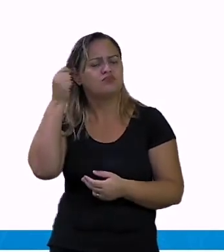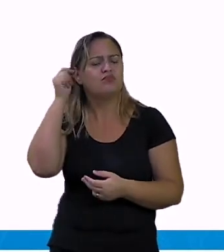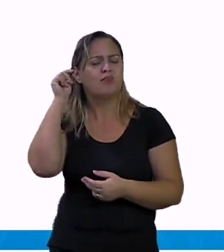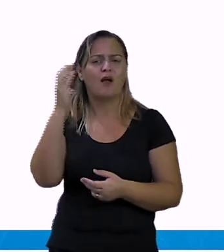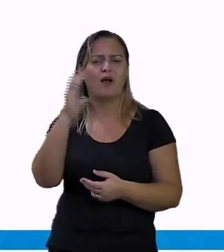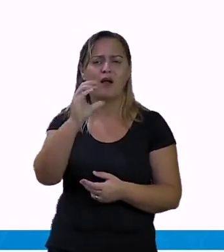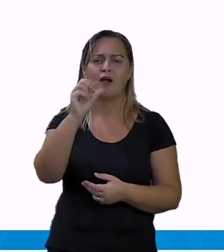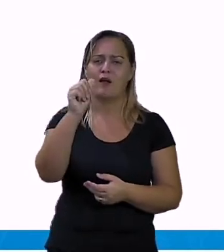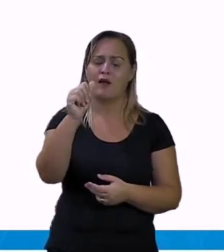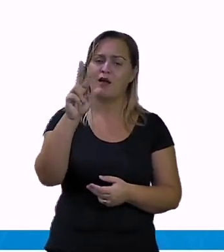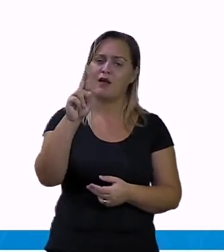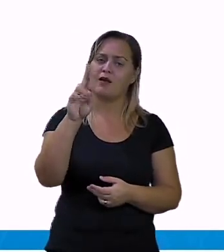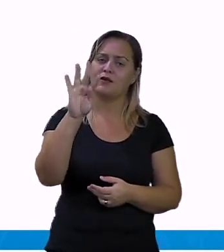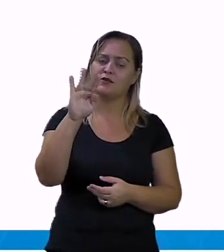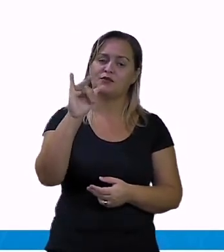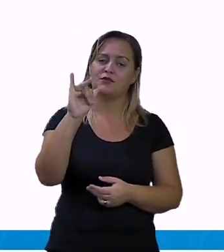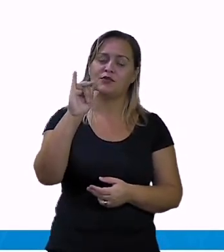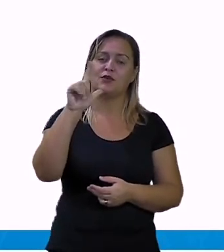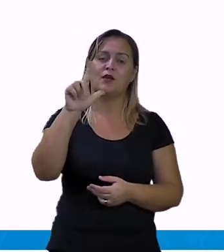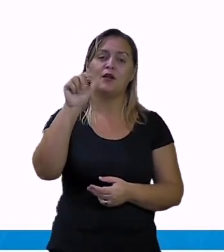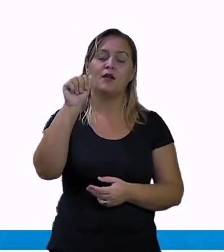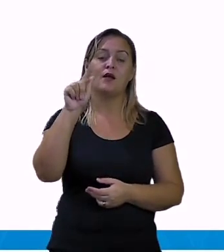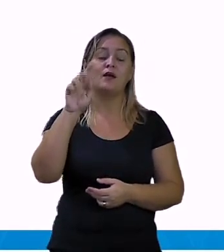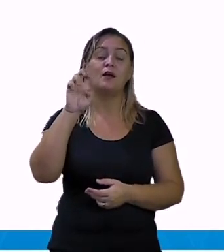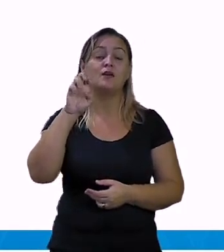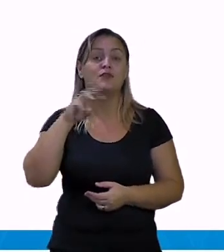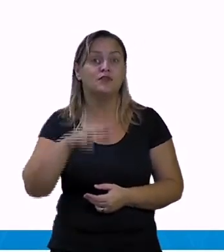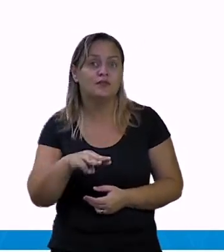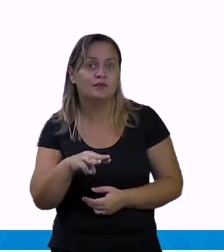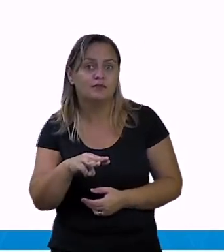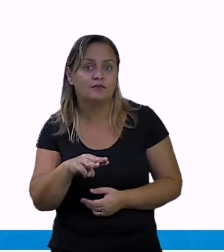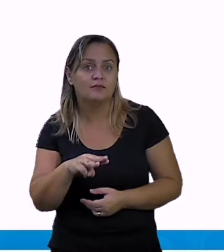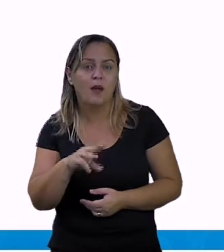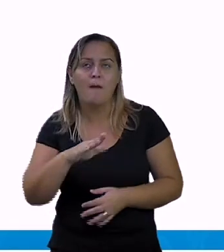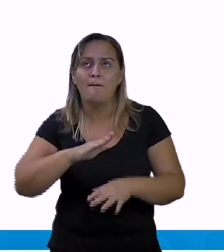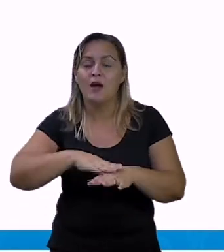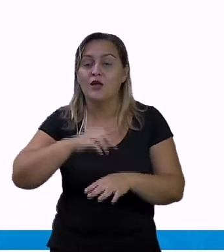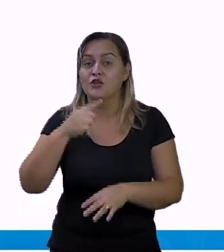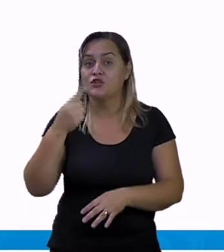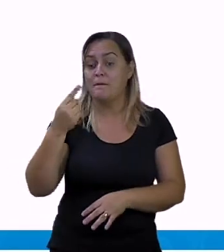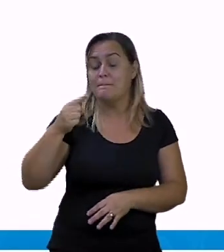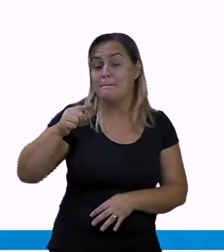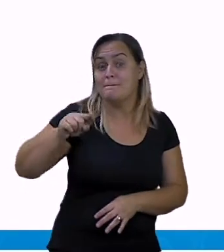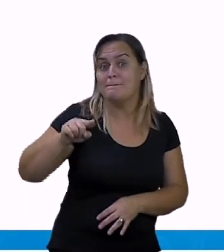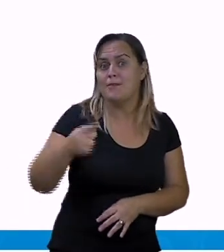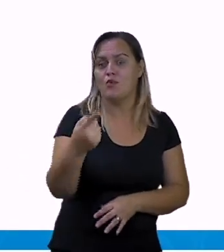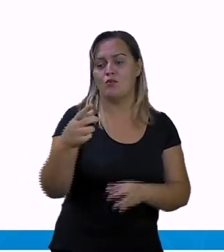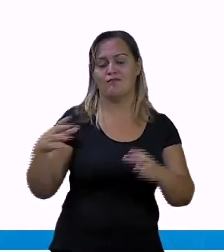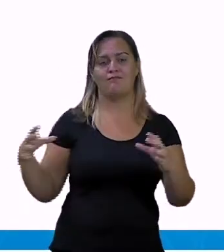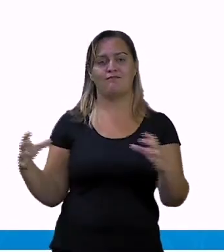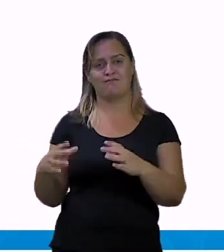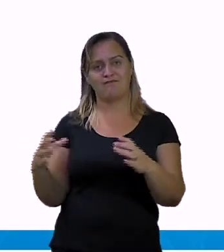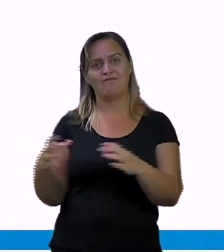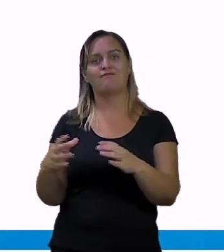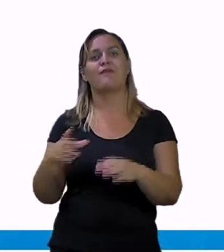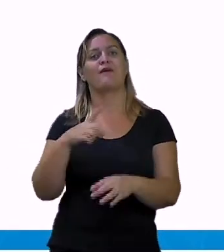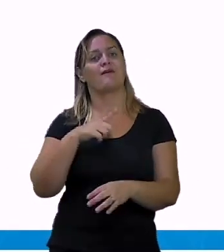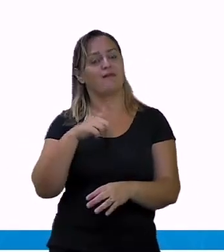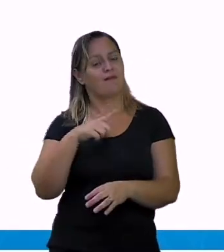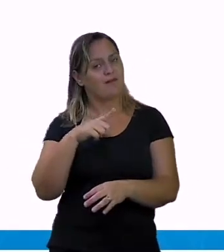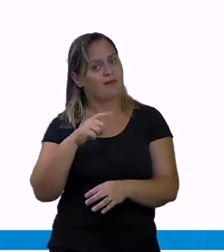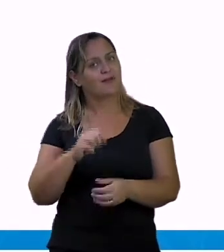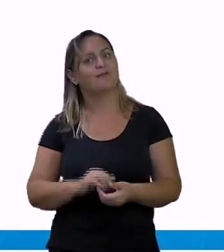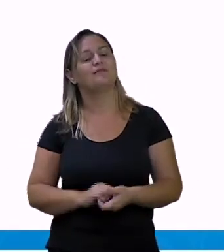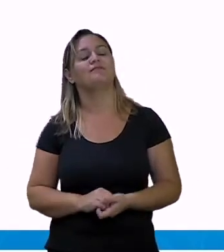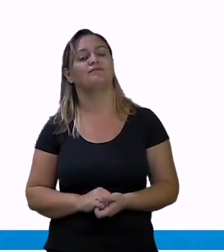1000 espécies. E os peixes ósseos? Como que a gente percebe tudo isso?